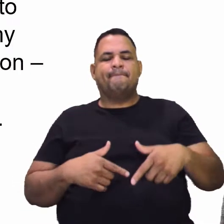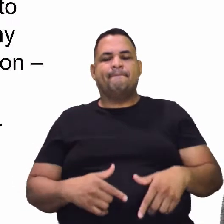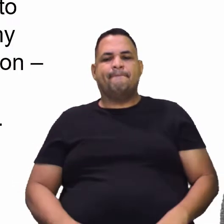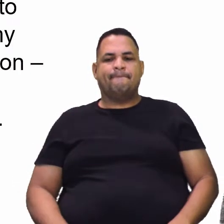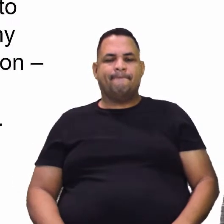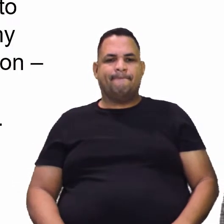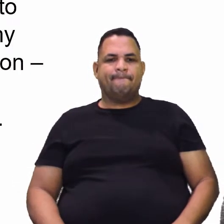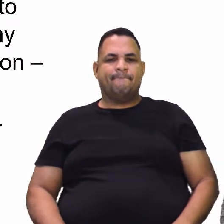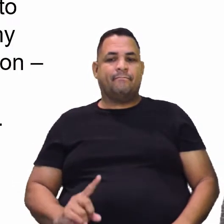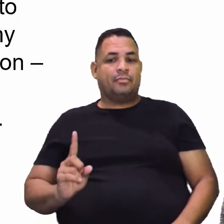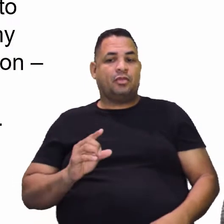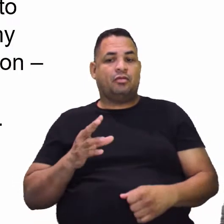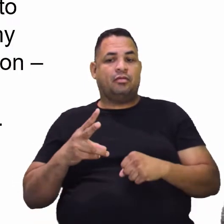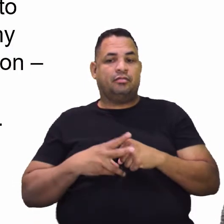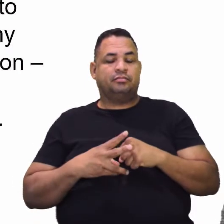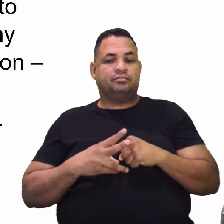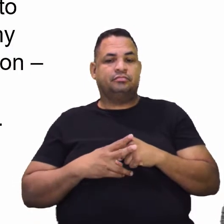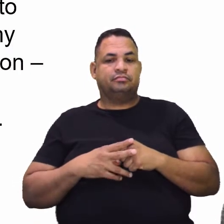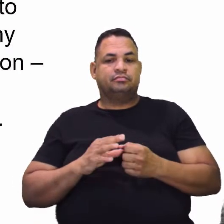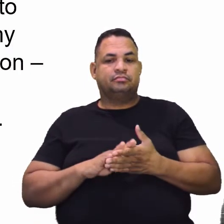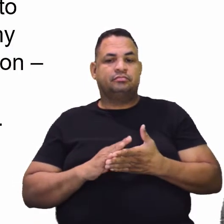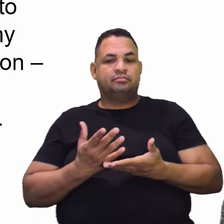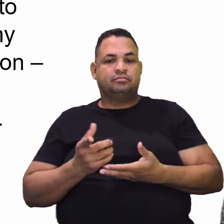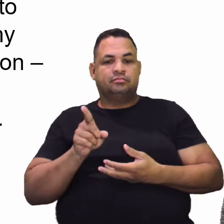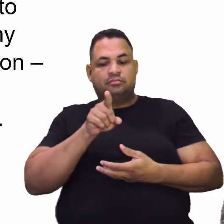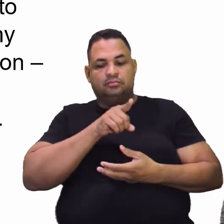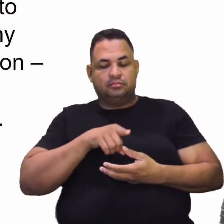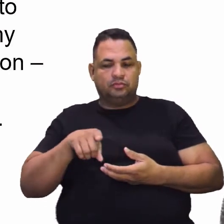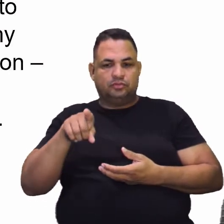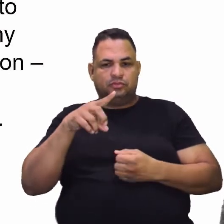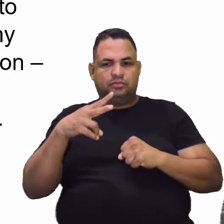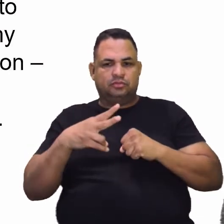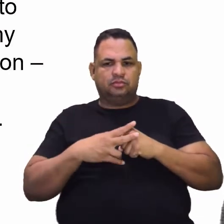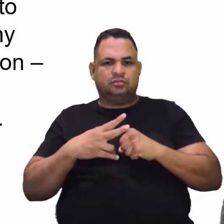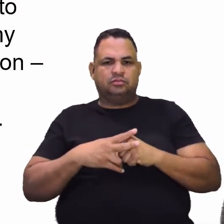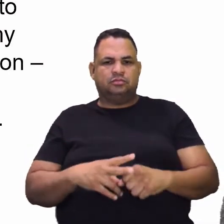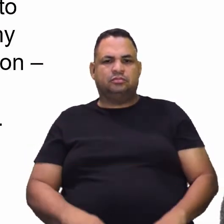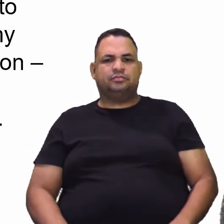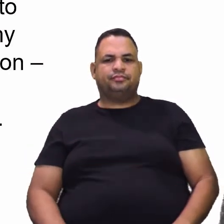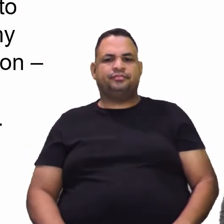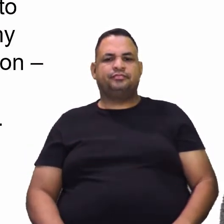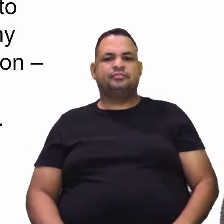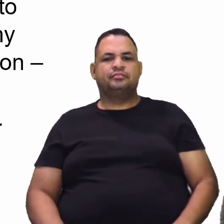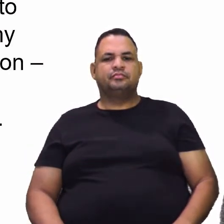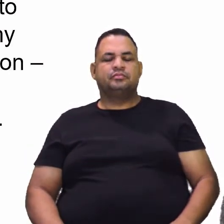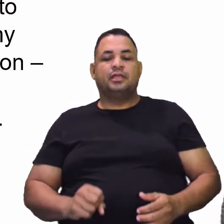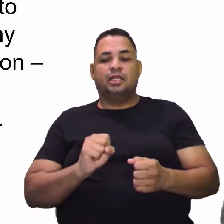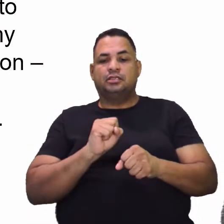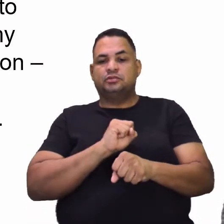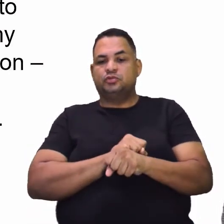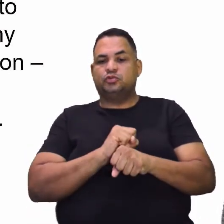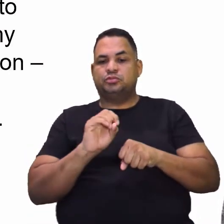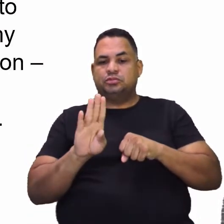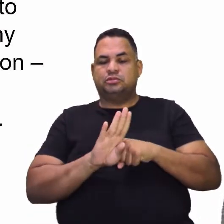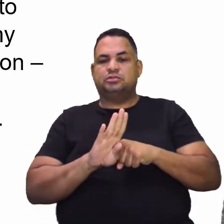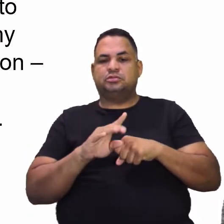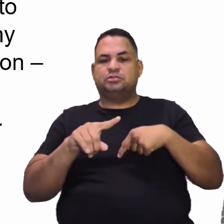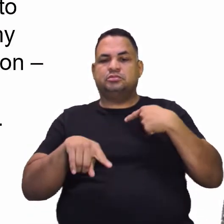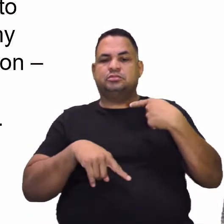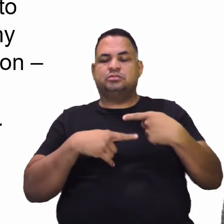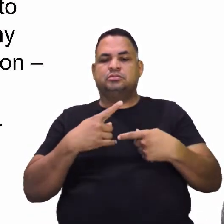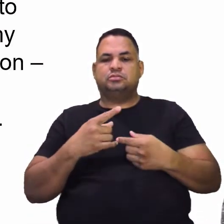palavra work já não é verbo. Eu tenho só que circular os meus verbos. Aqui o work, ele é substantivo, depois do